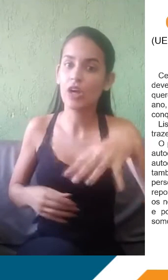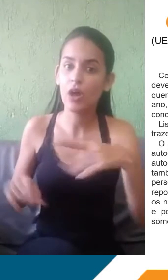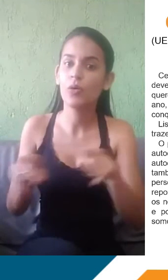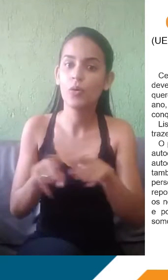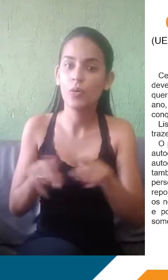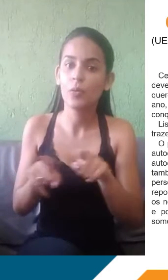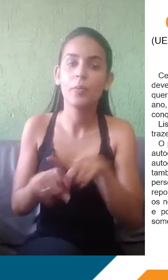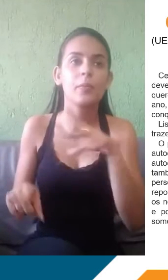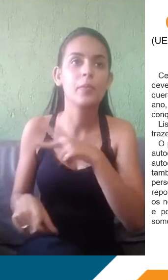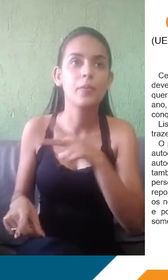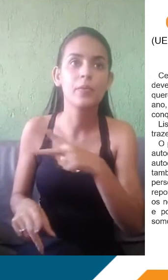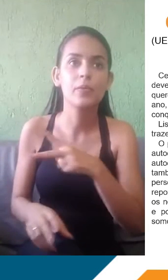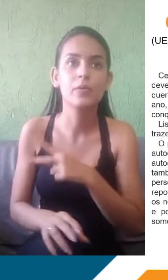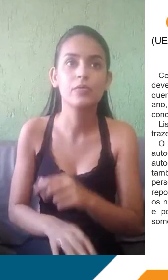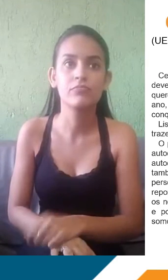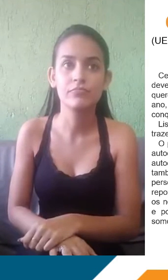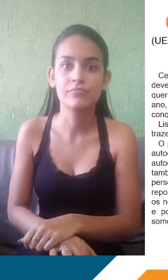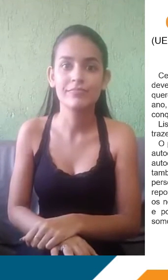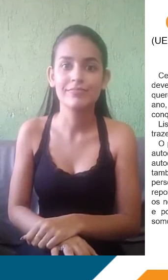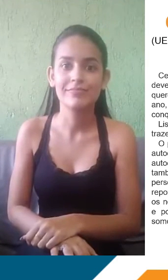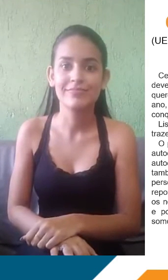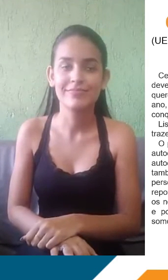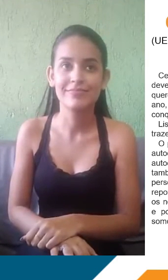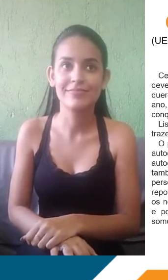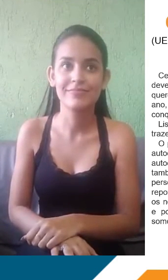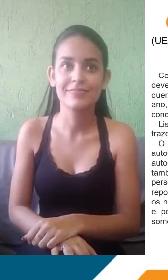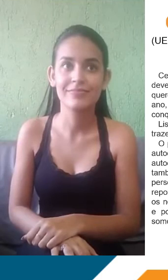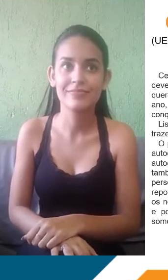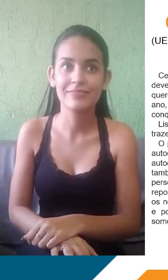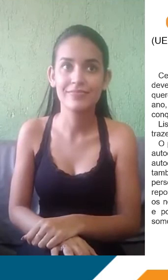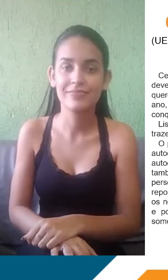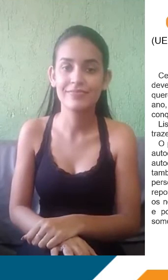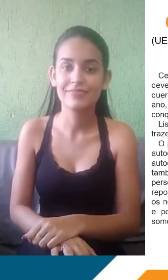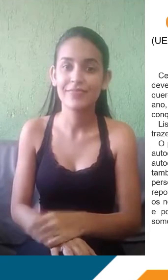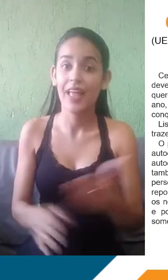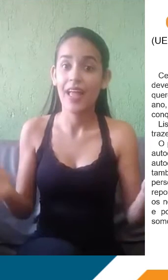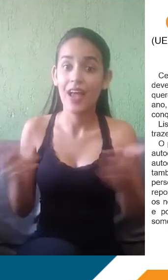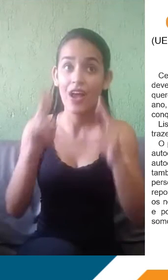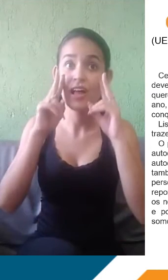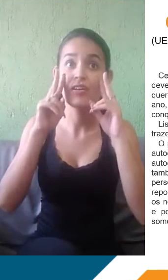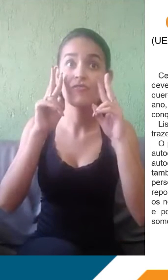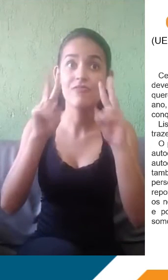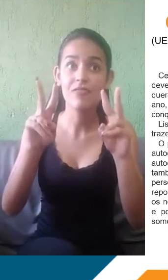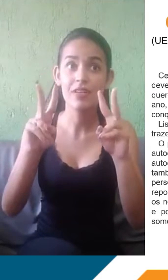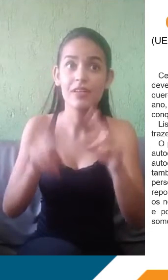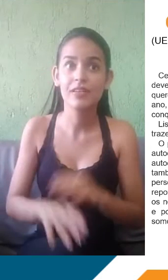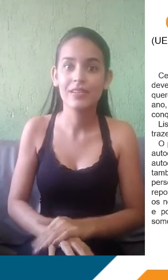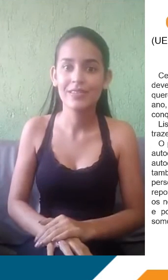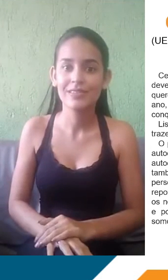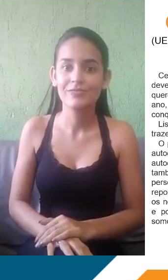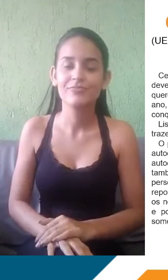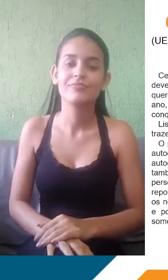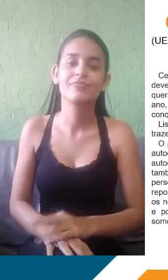sendo mencionado, uma vez que, por definição, um método dedutivo é exatamente um caminho de raciocínio que segue